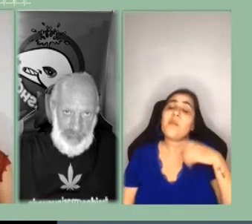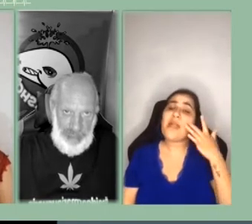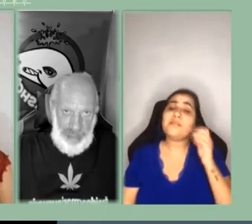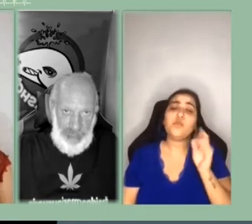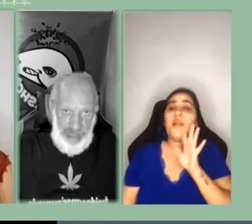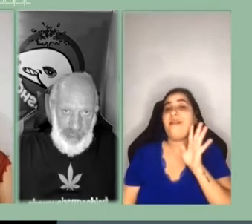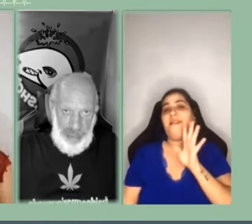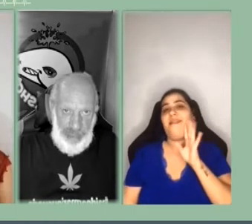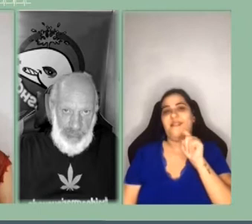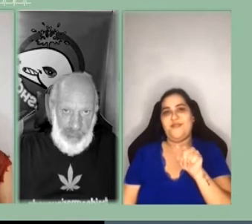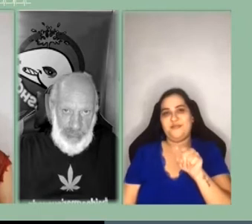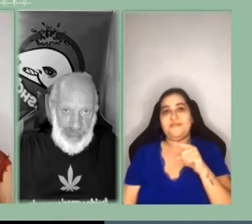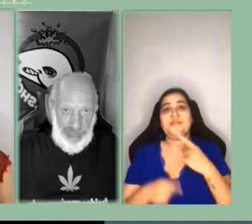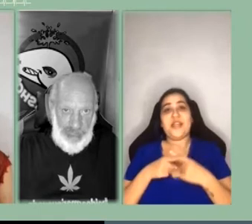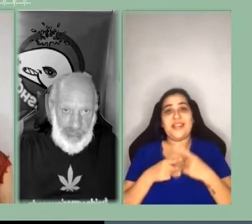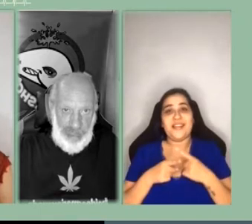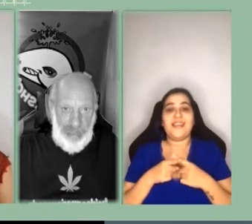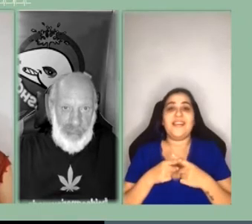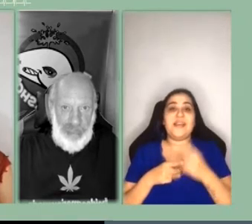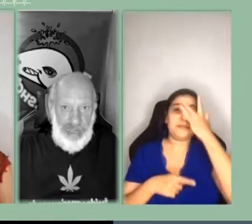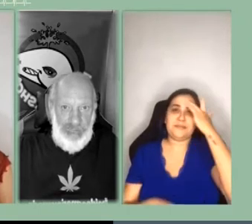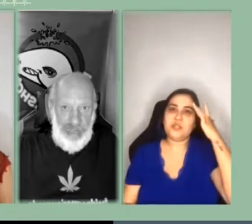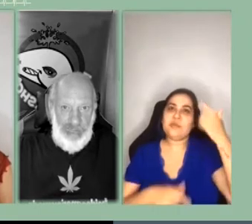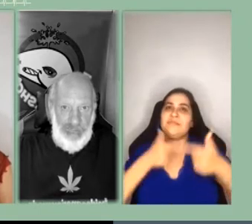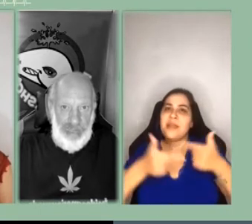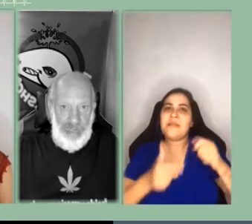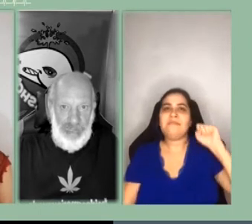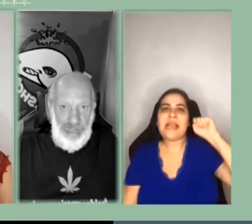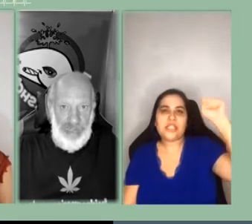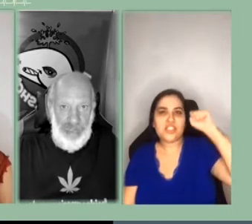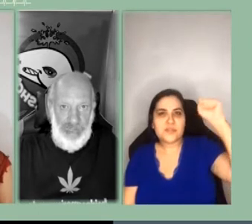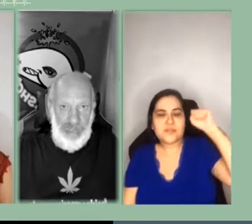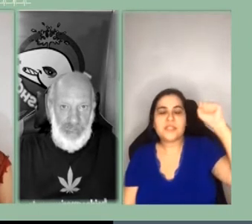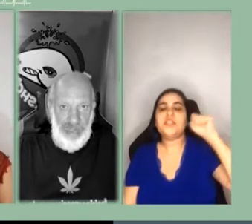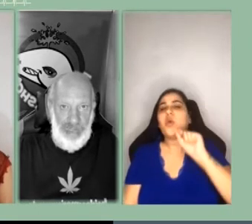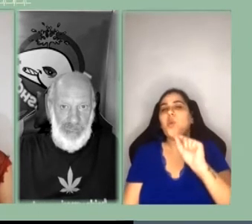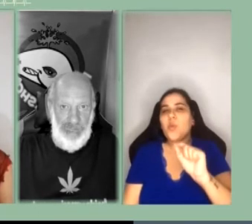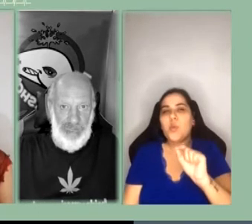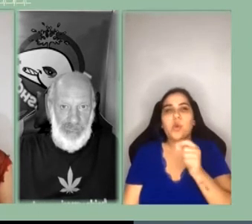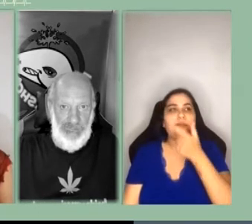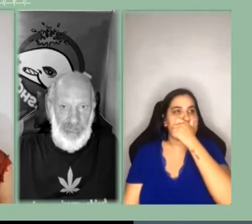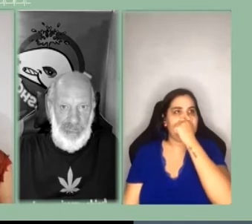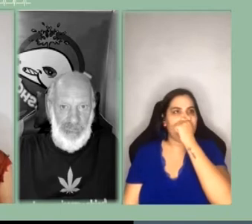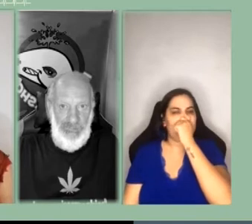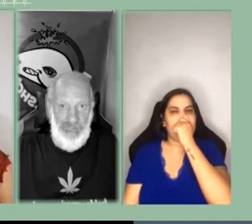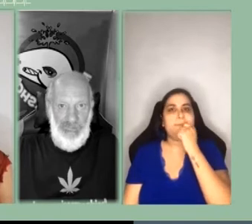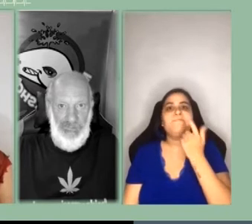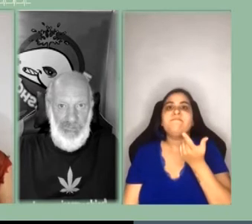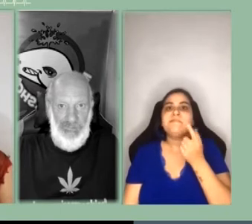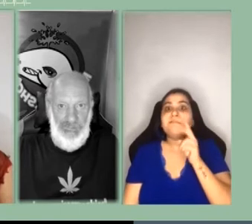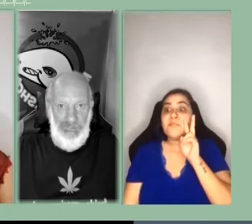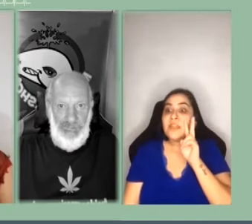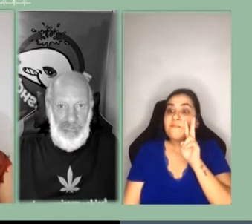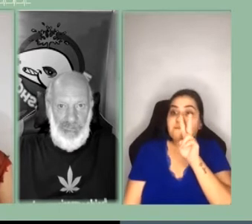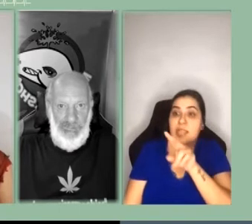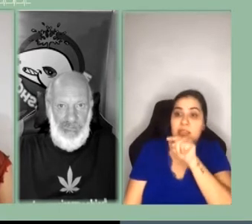porque... quem é ativista, né? Ativista no sentido de olhar para